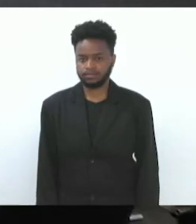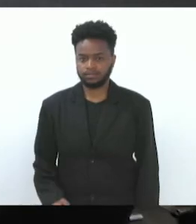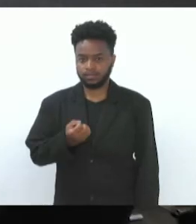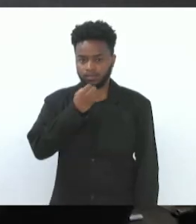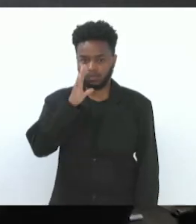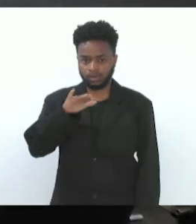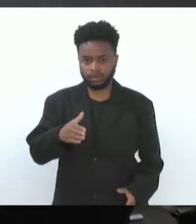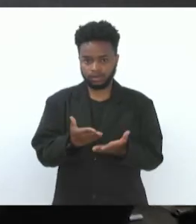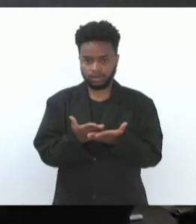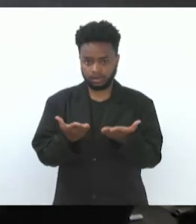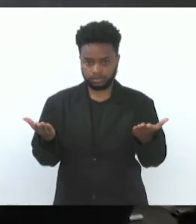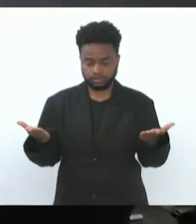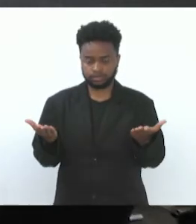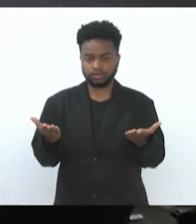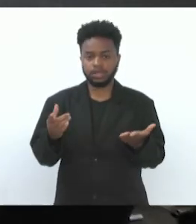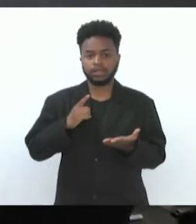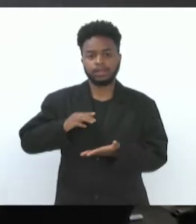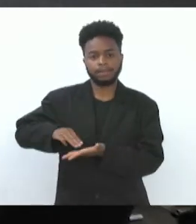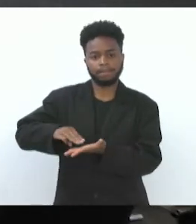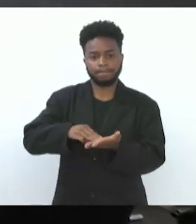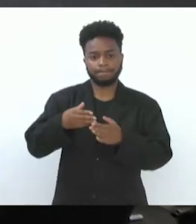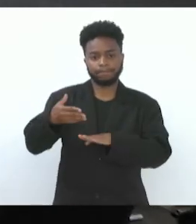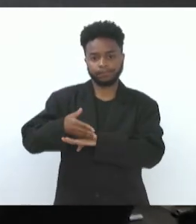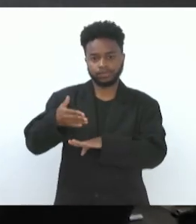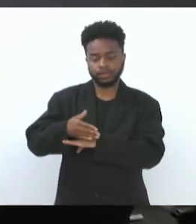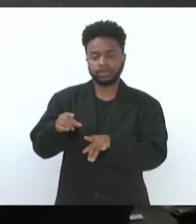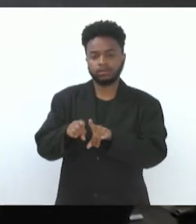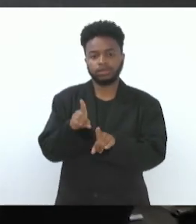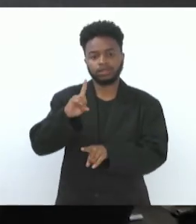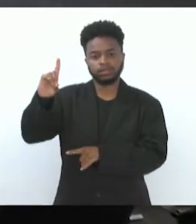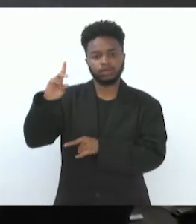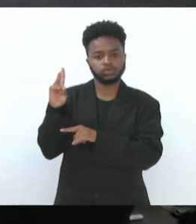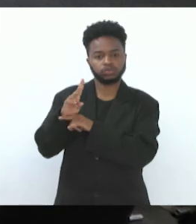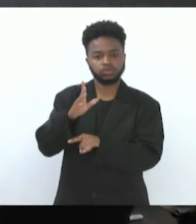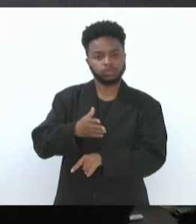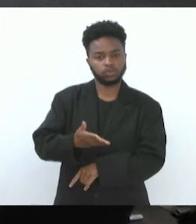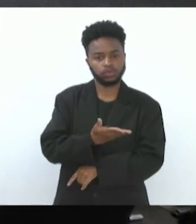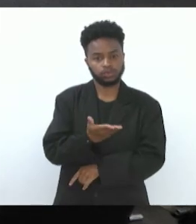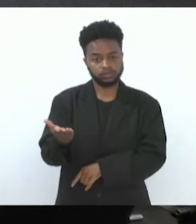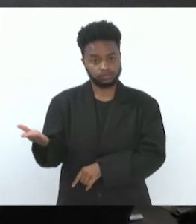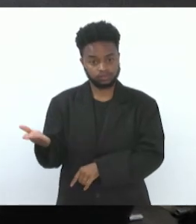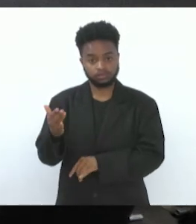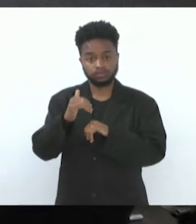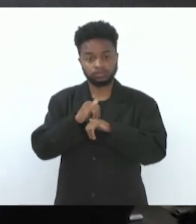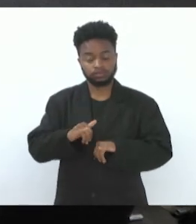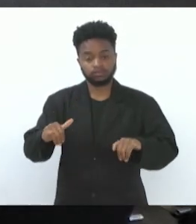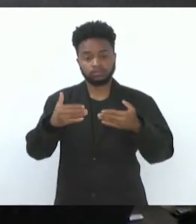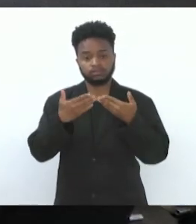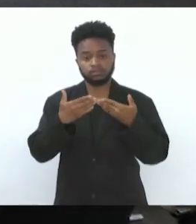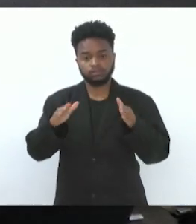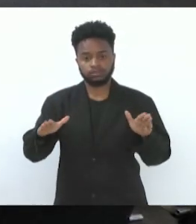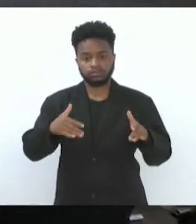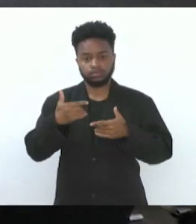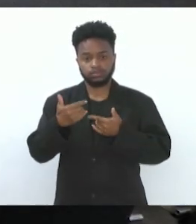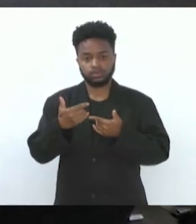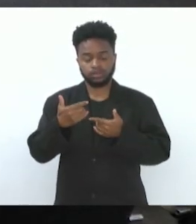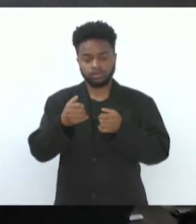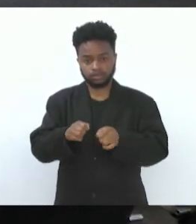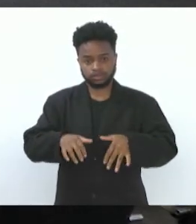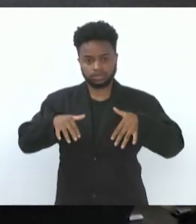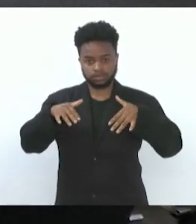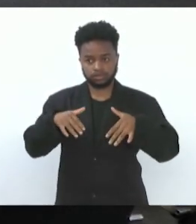Boa tarde a todos. Havendo um número legal e sob a proteção de Deus, iniciamos os nossos trabalhos.